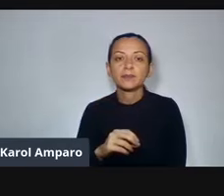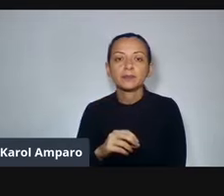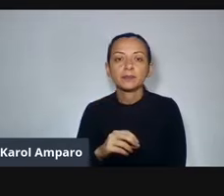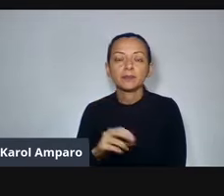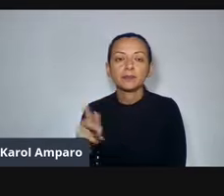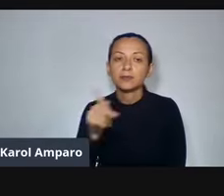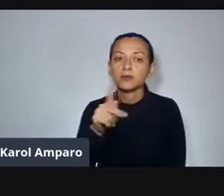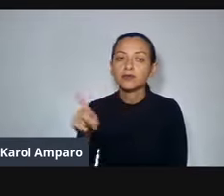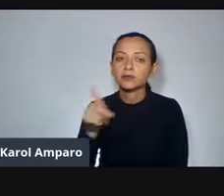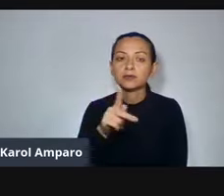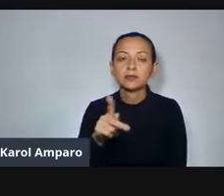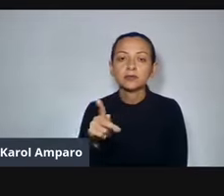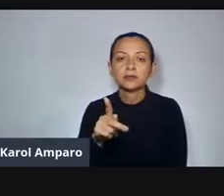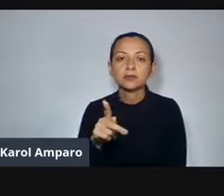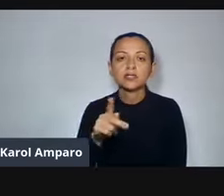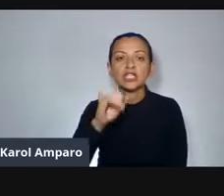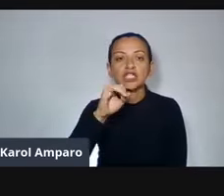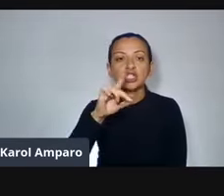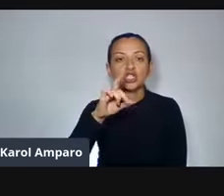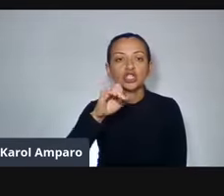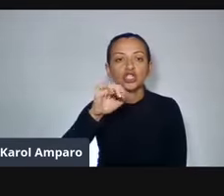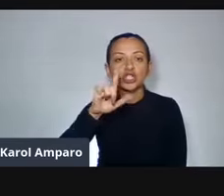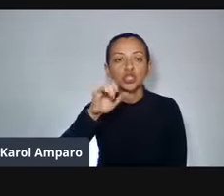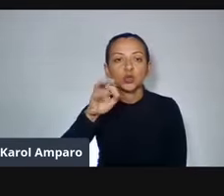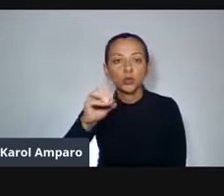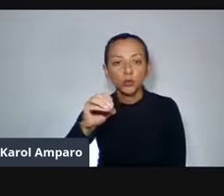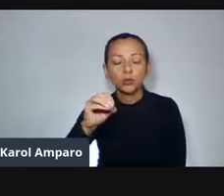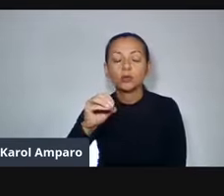o mestre Idílio